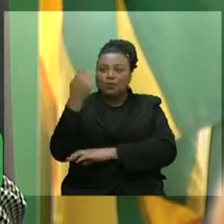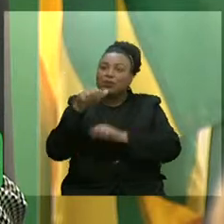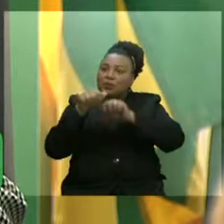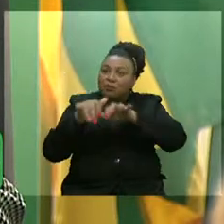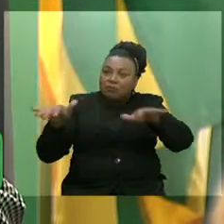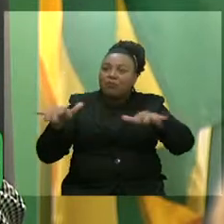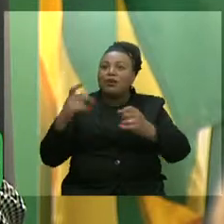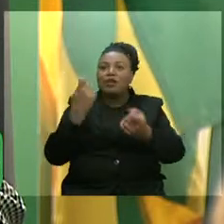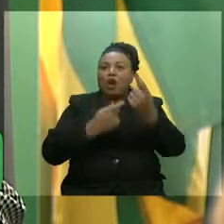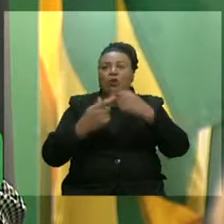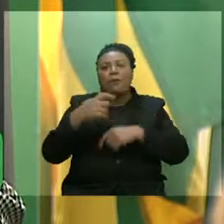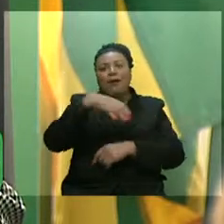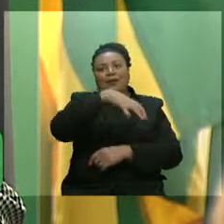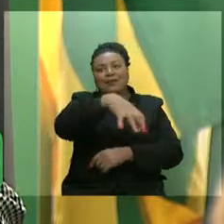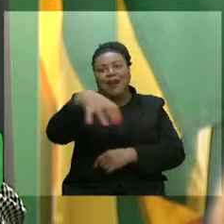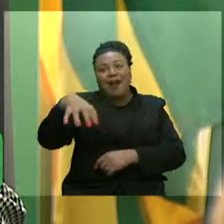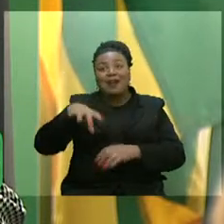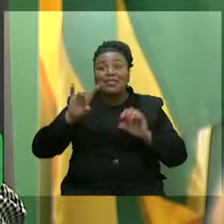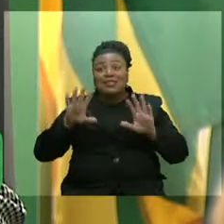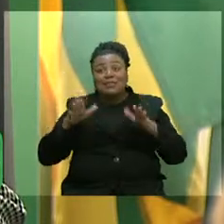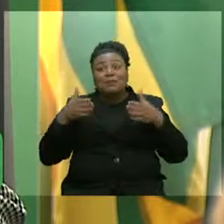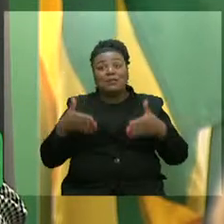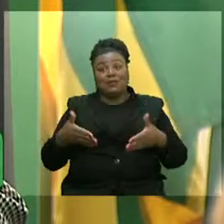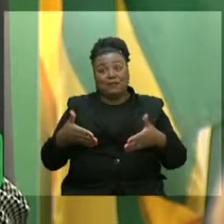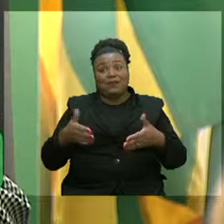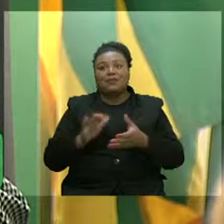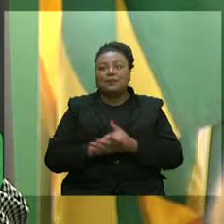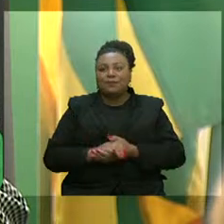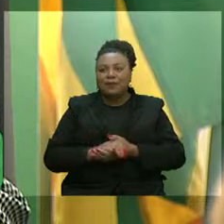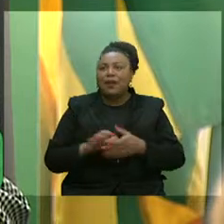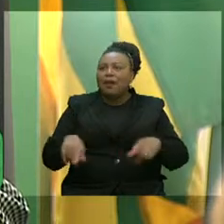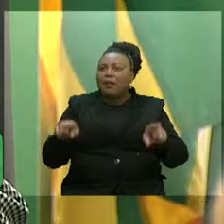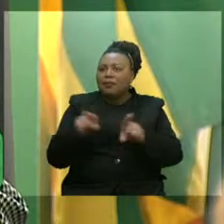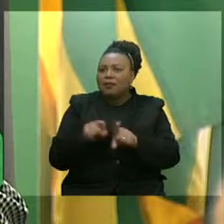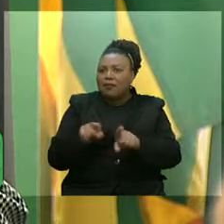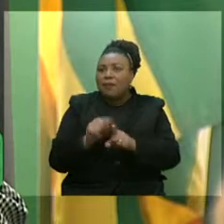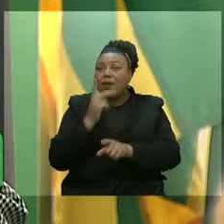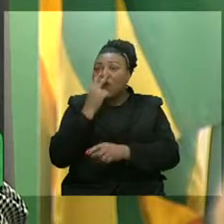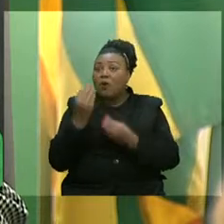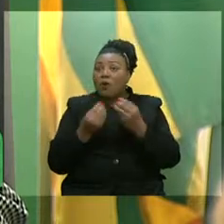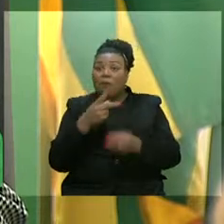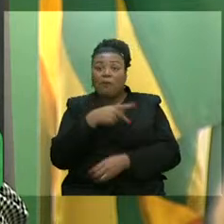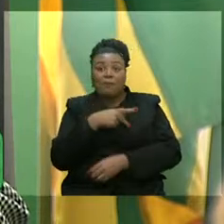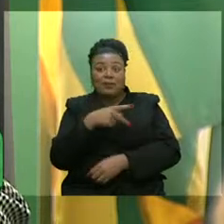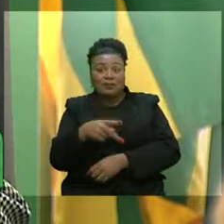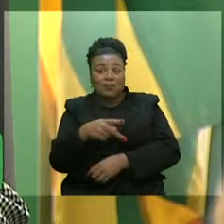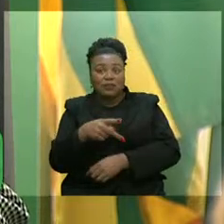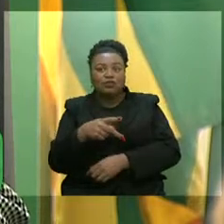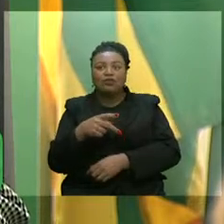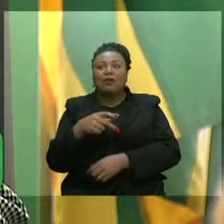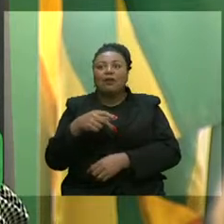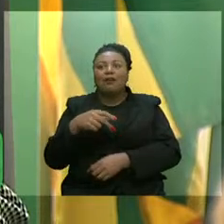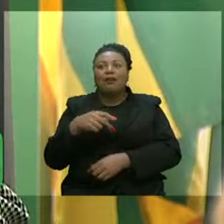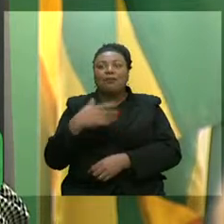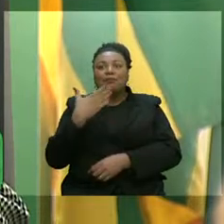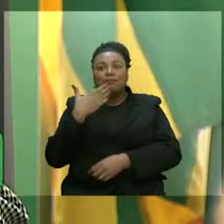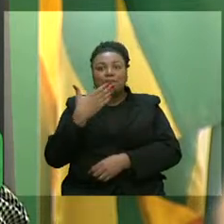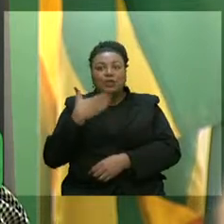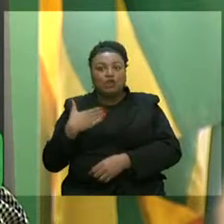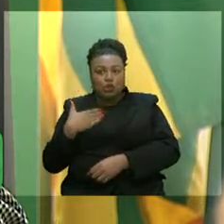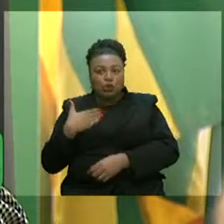em algumas áreas em específico. Também, conforme o presidente